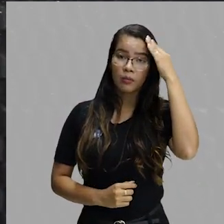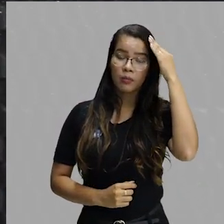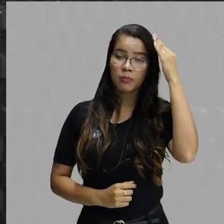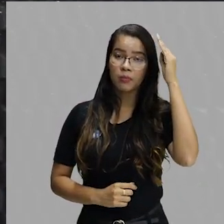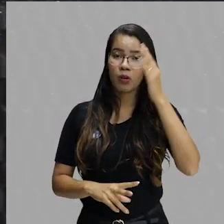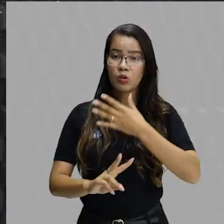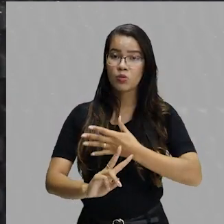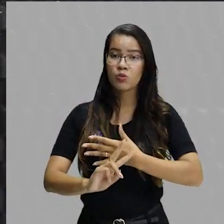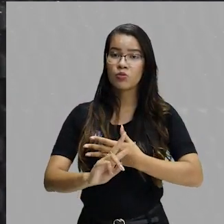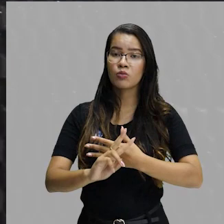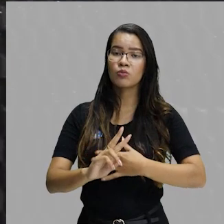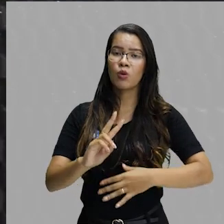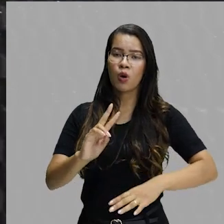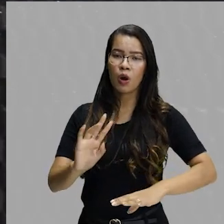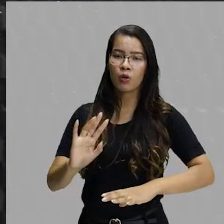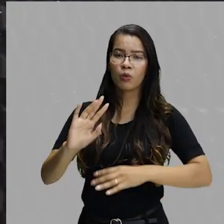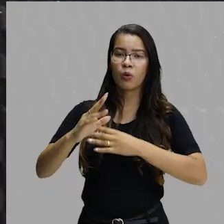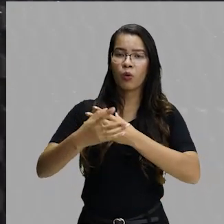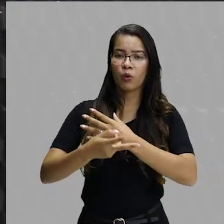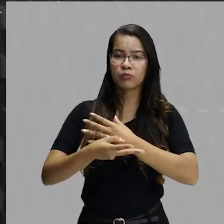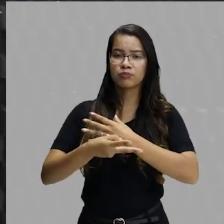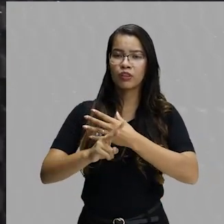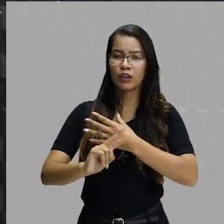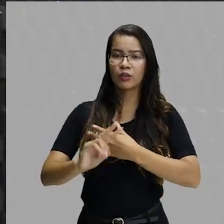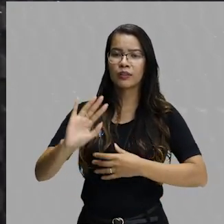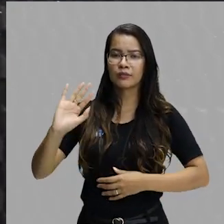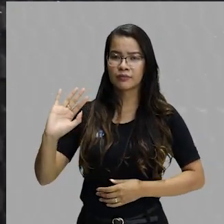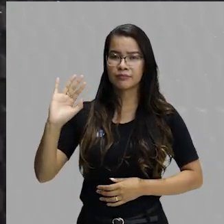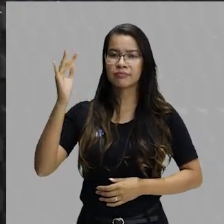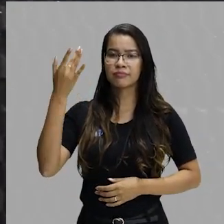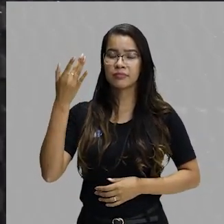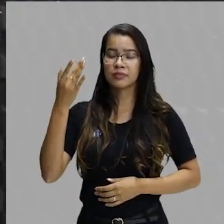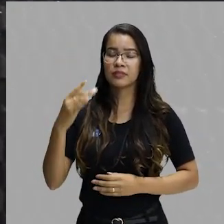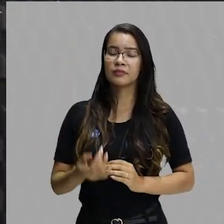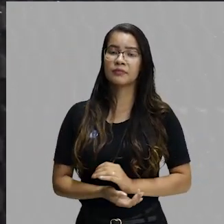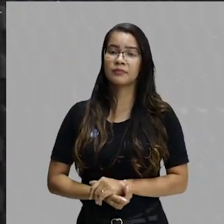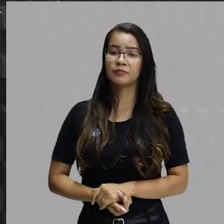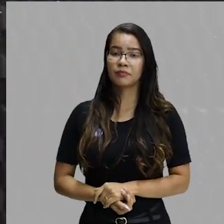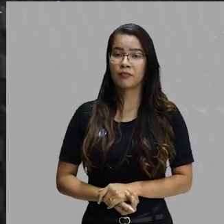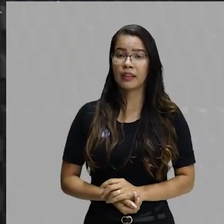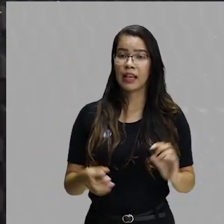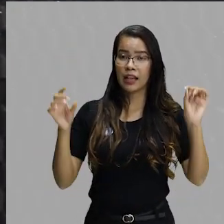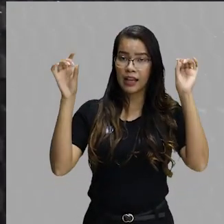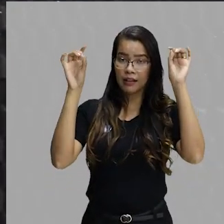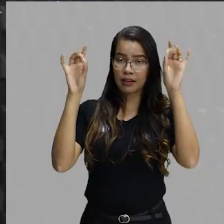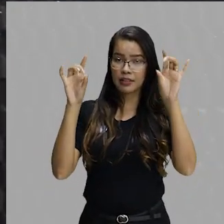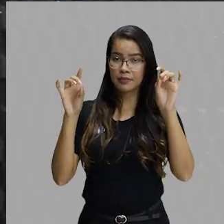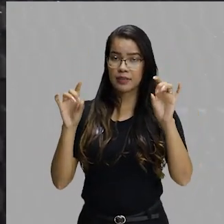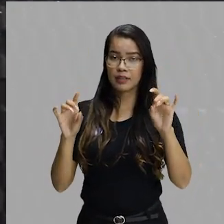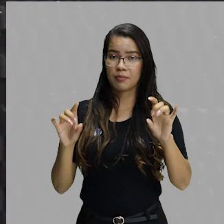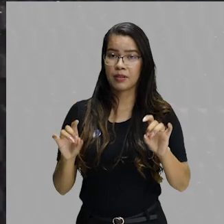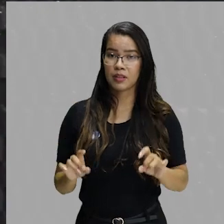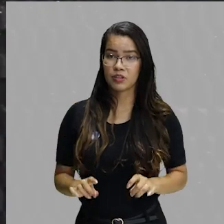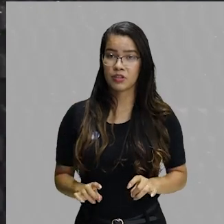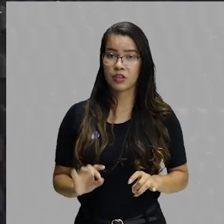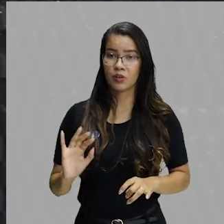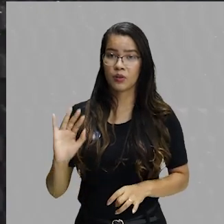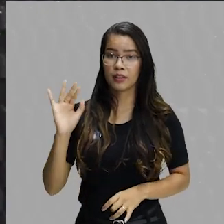ou desses estados onde tudo é pelo Estado, nada fora dele, principalmente na Itália e na